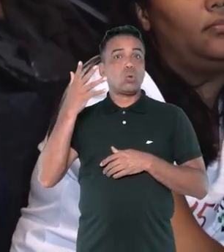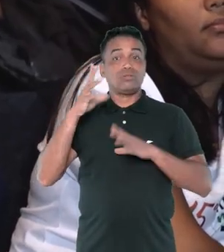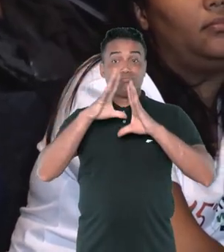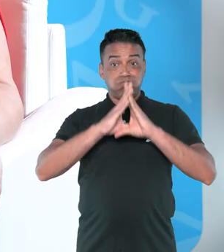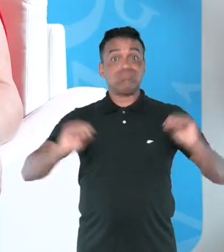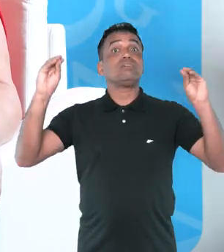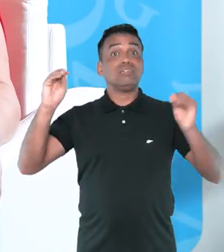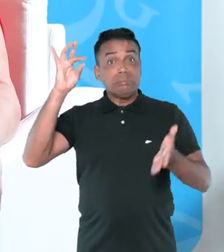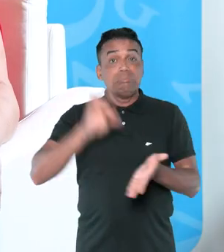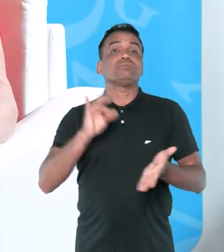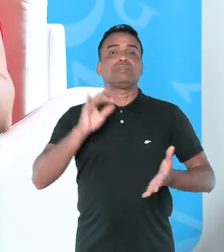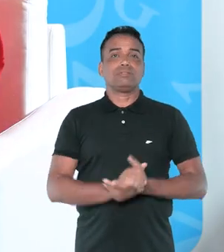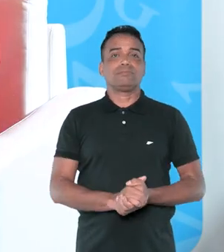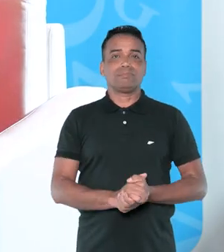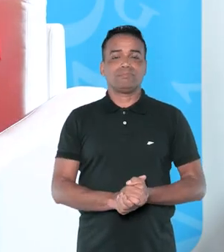desaparecer.